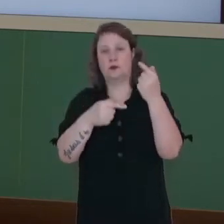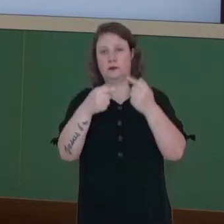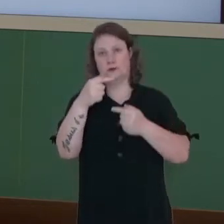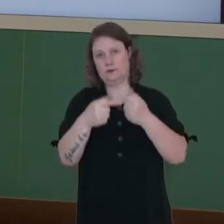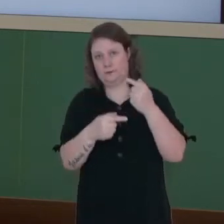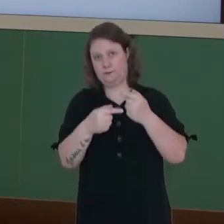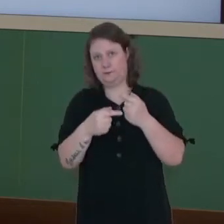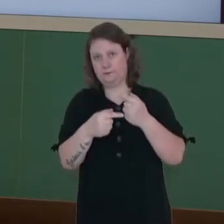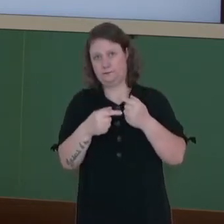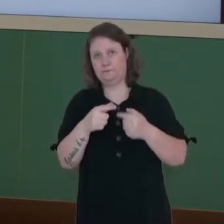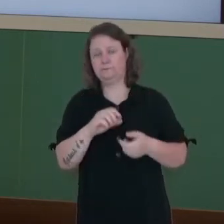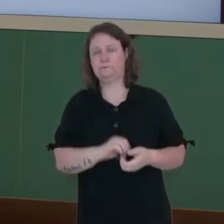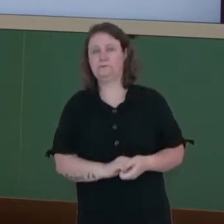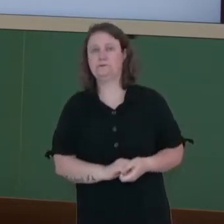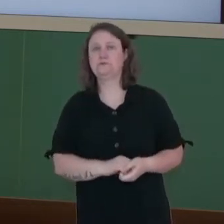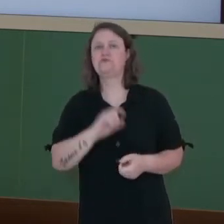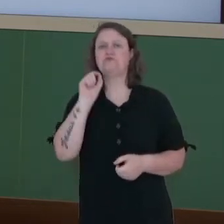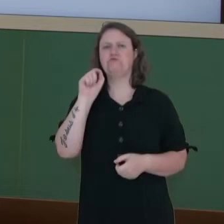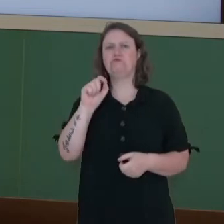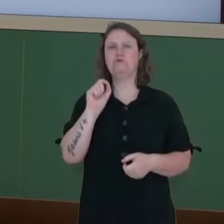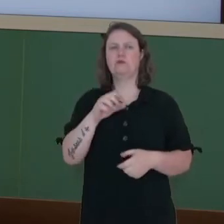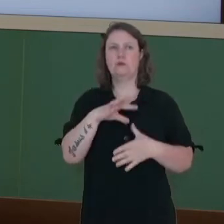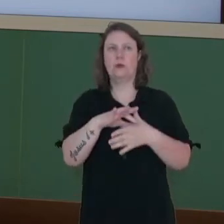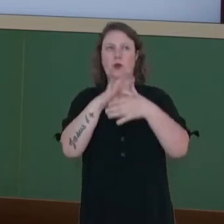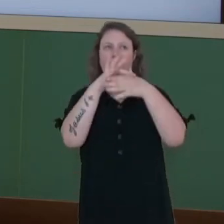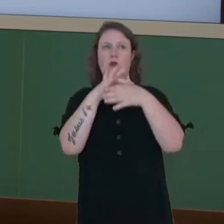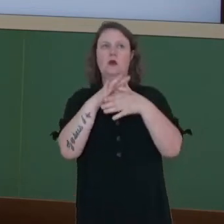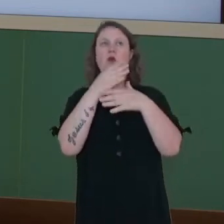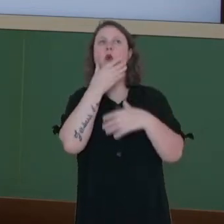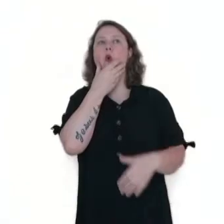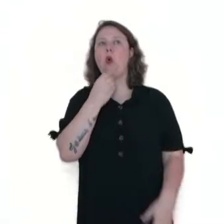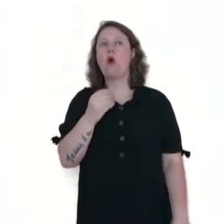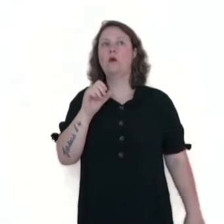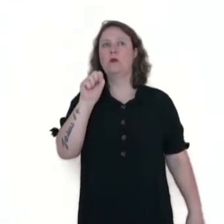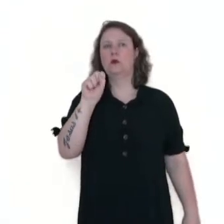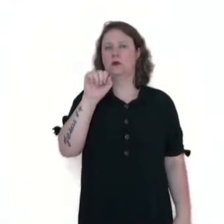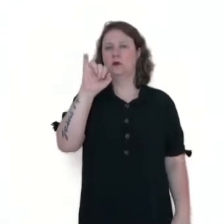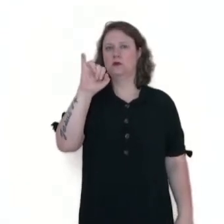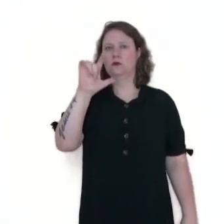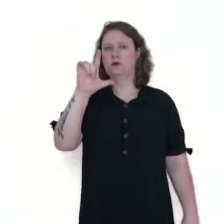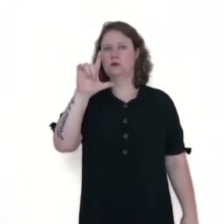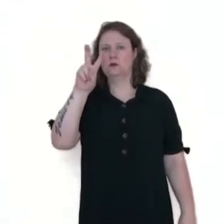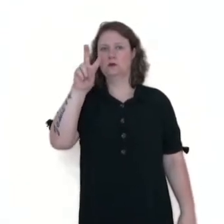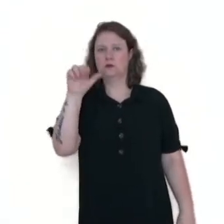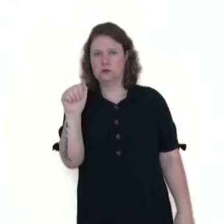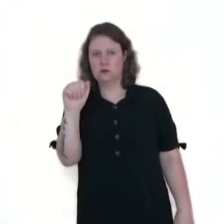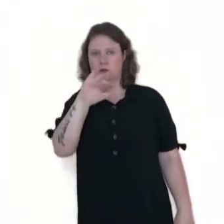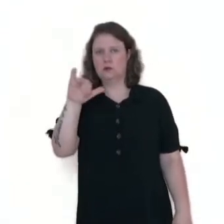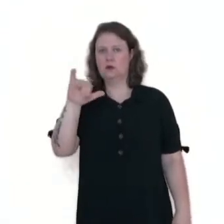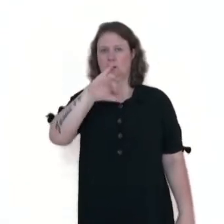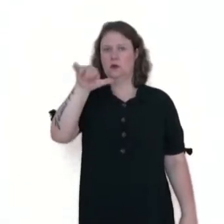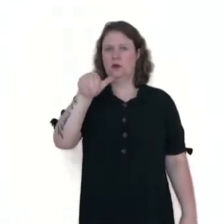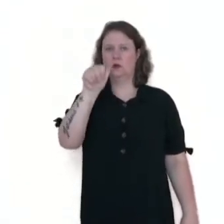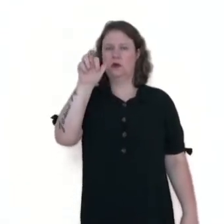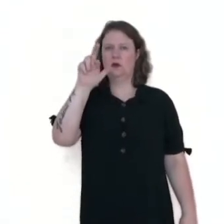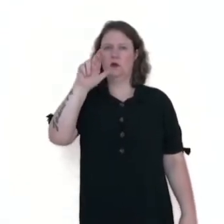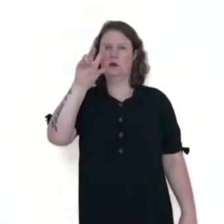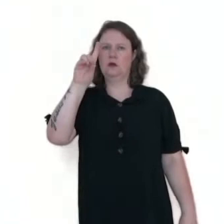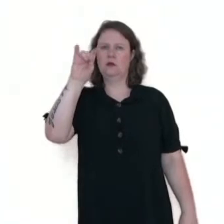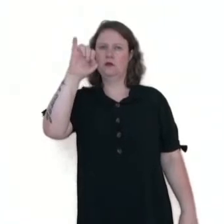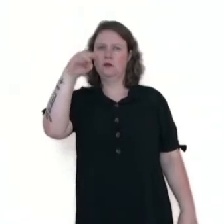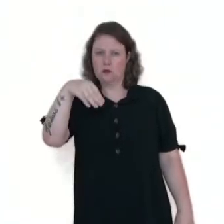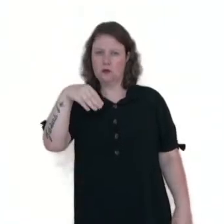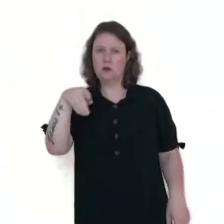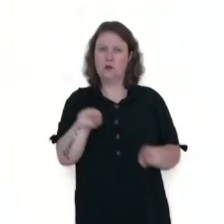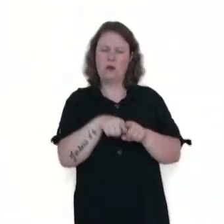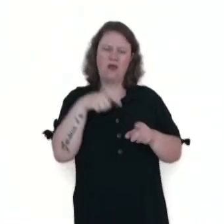dessas tendências era liderada por Silva Jardim e Lopes Trovão, abolicionistas, ou seja,